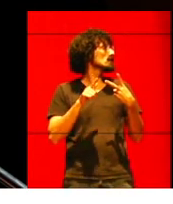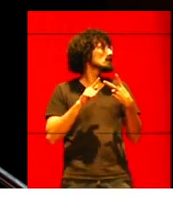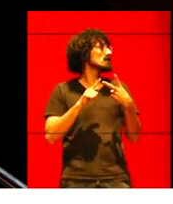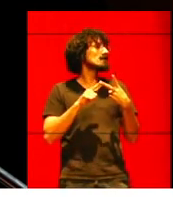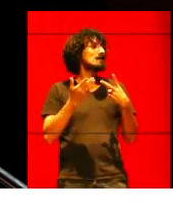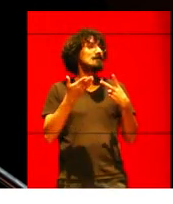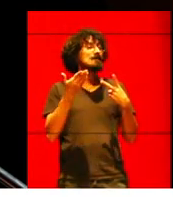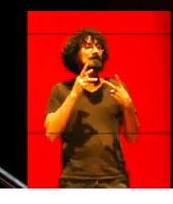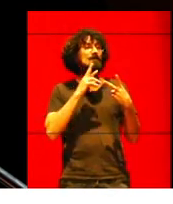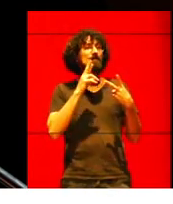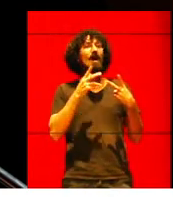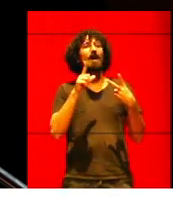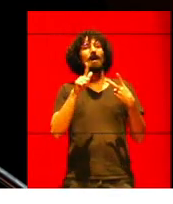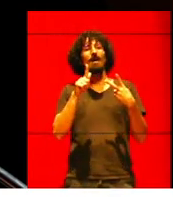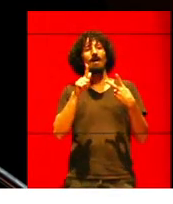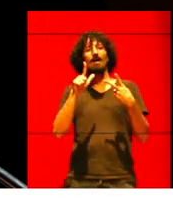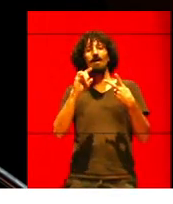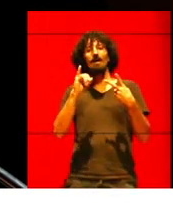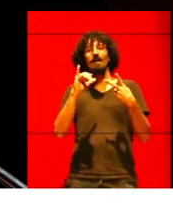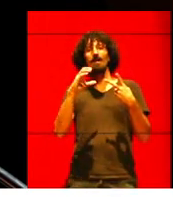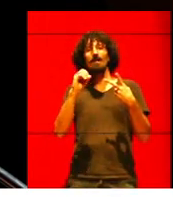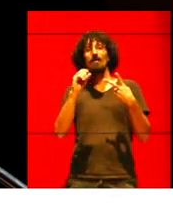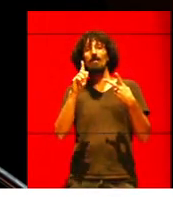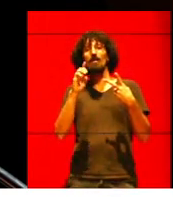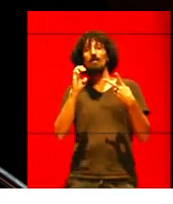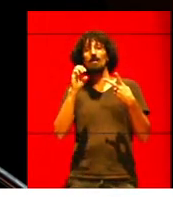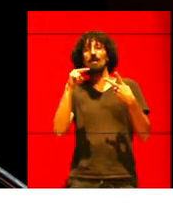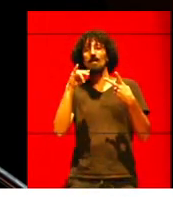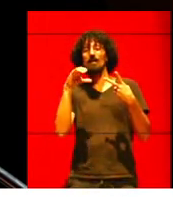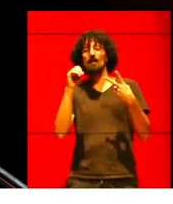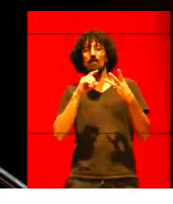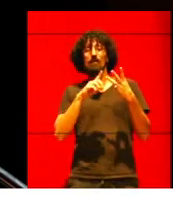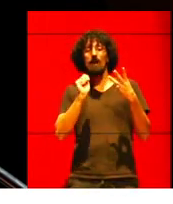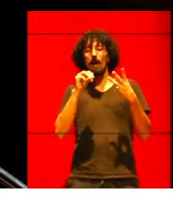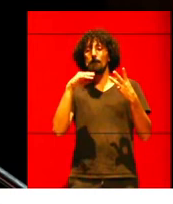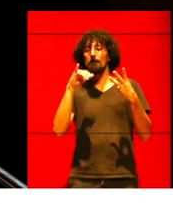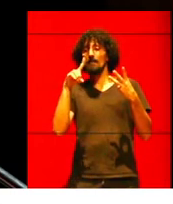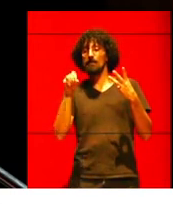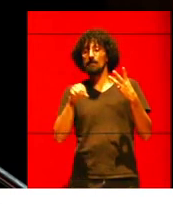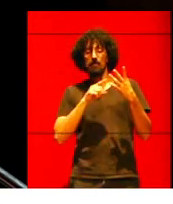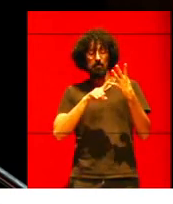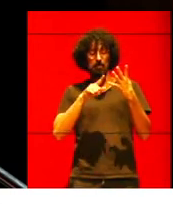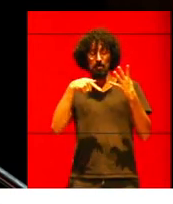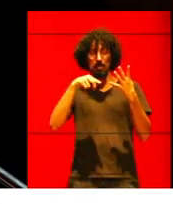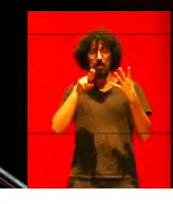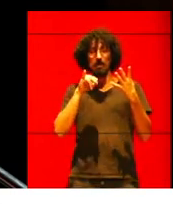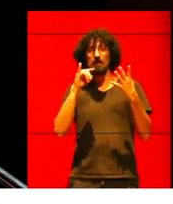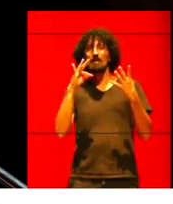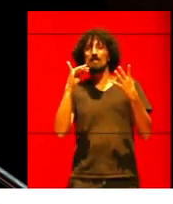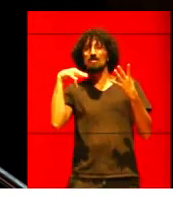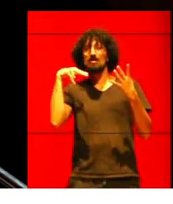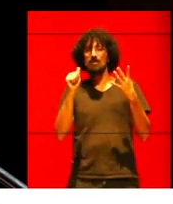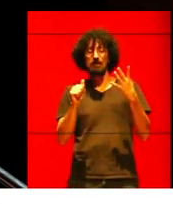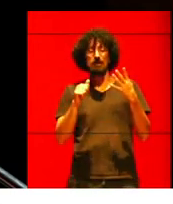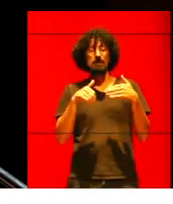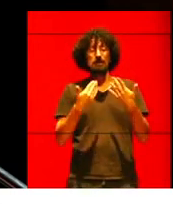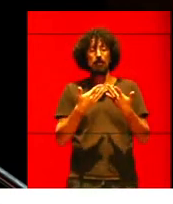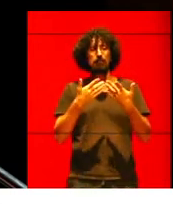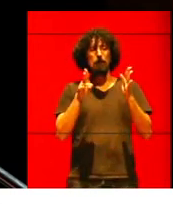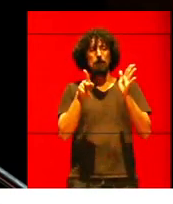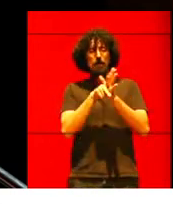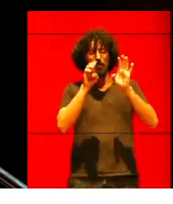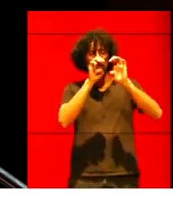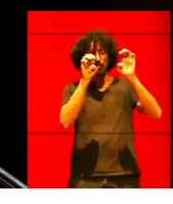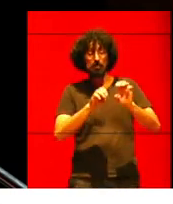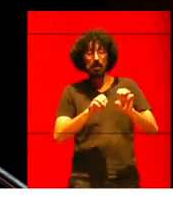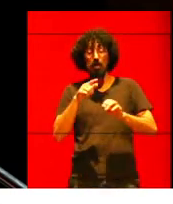Celulose, glicogênio, amido, quitina. Em relação à função estrutural, a